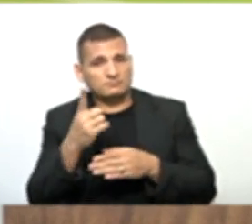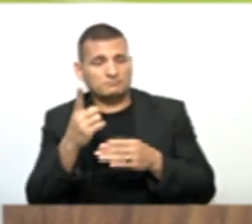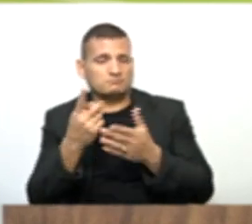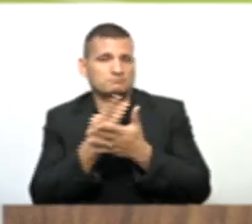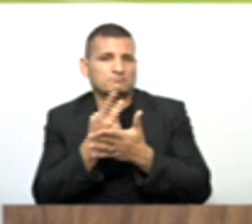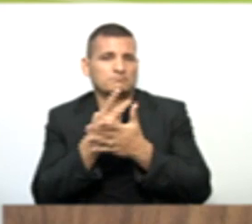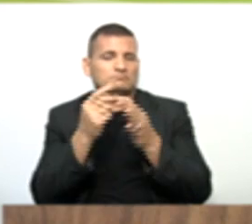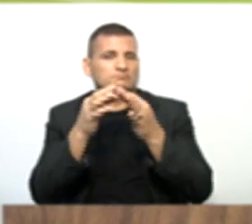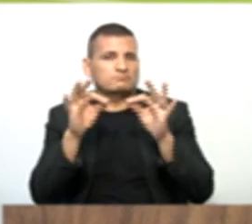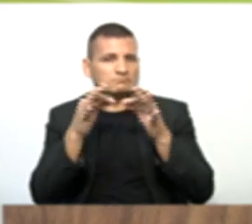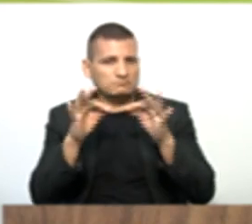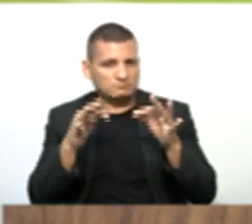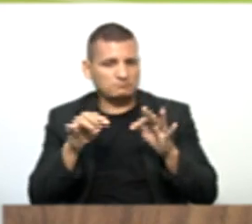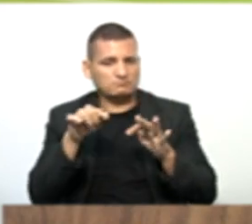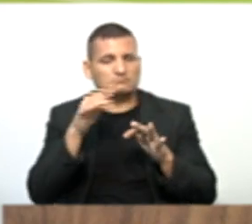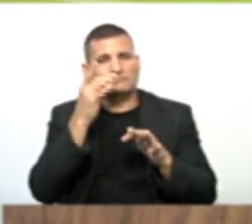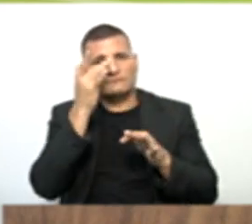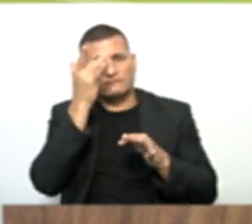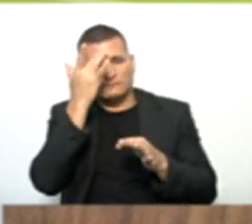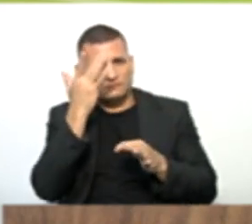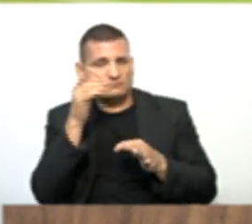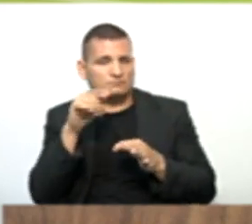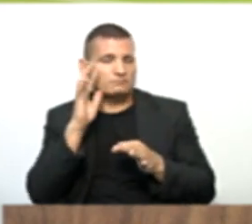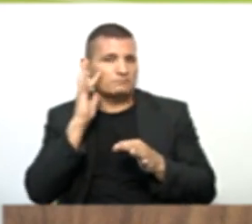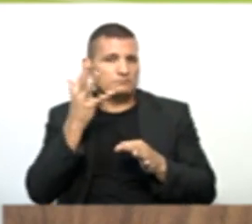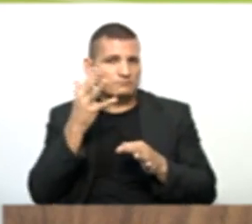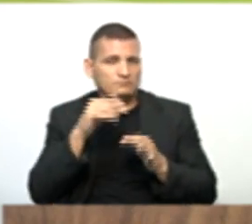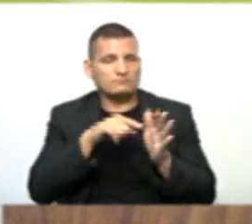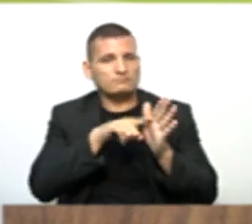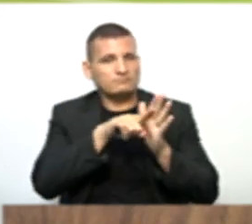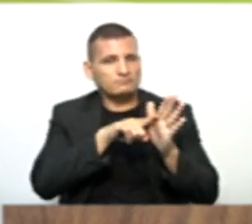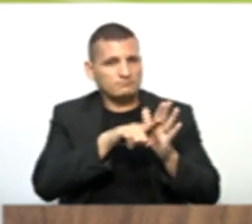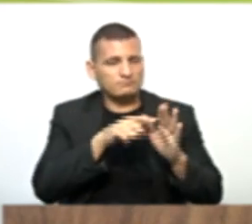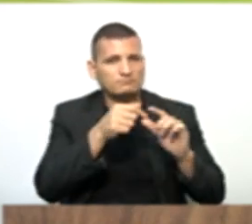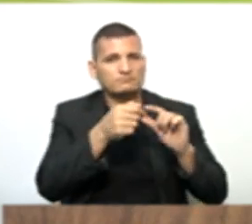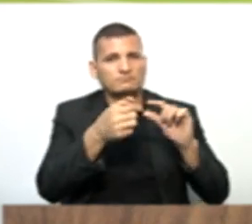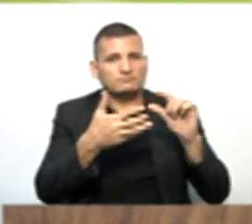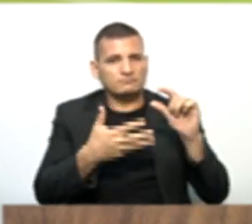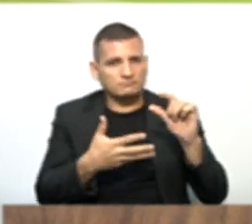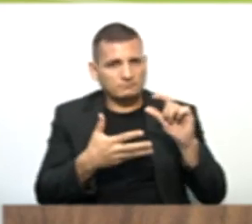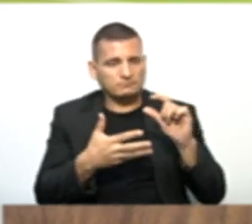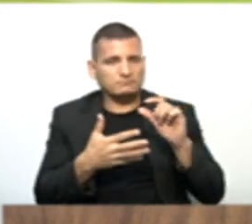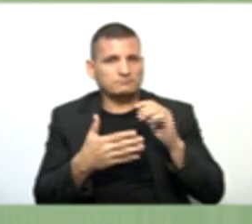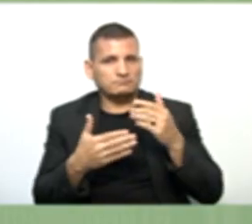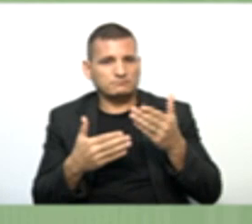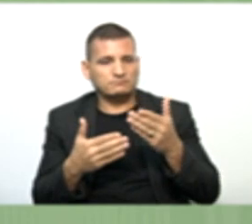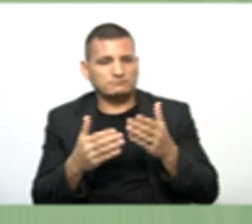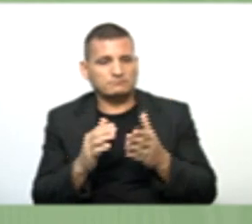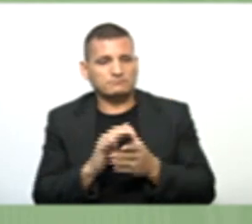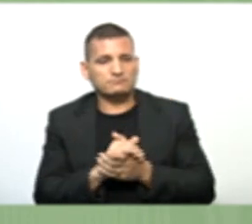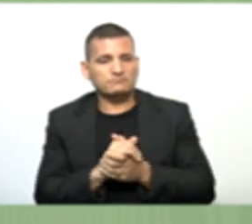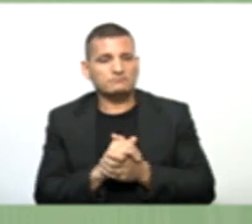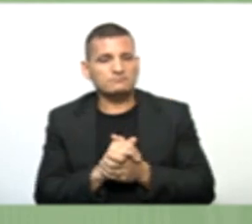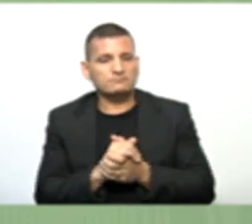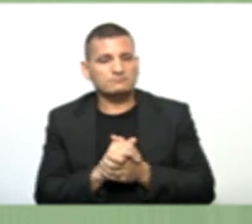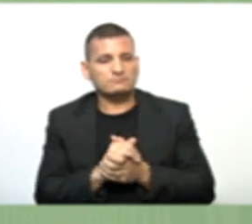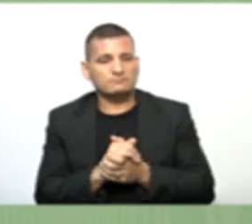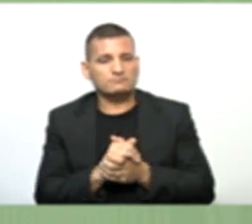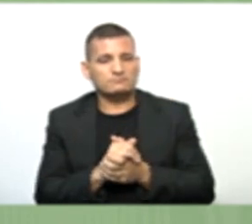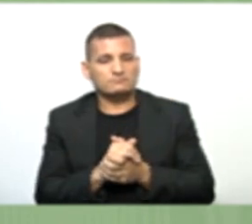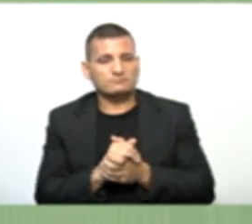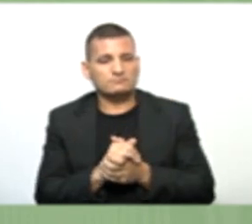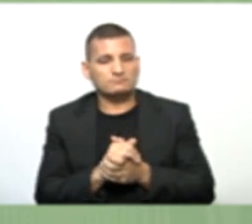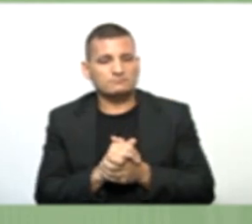sintaxe, ele é facilmente resolvido com a pesquisa no Google, tá? Então foi bom,